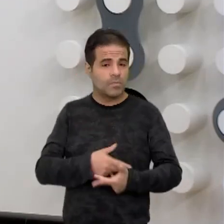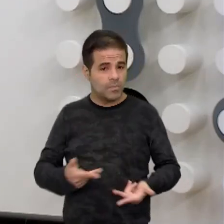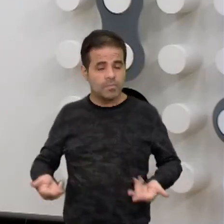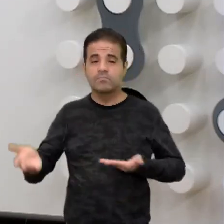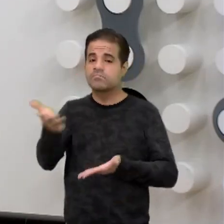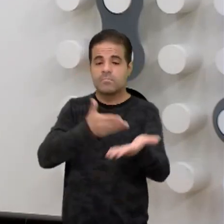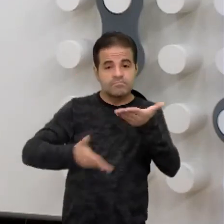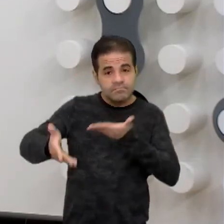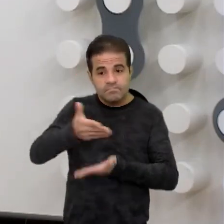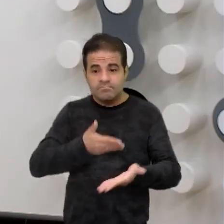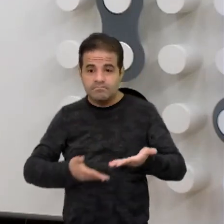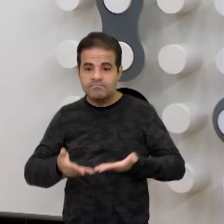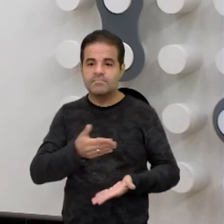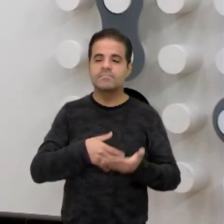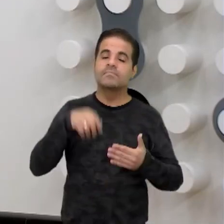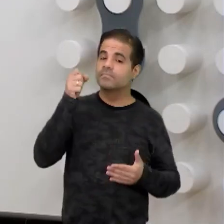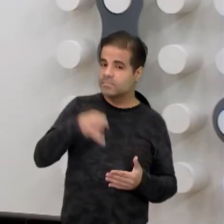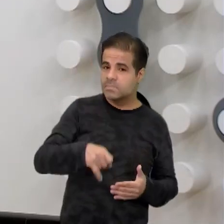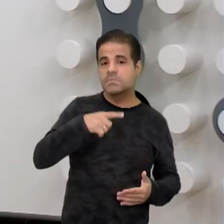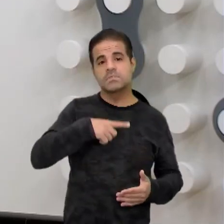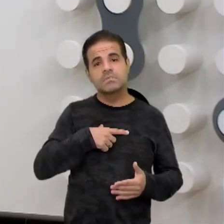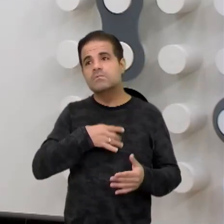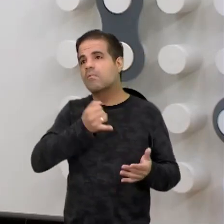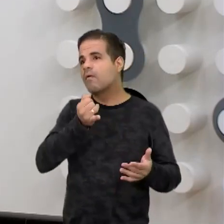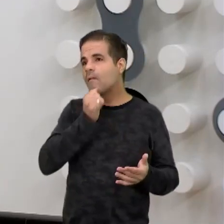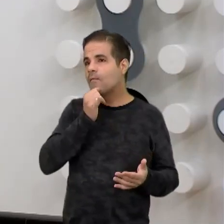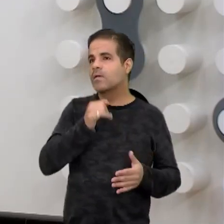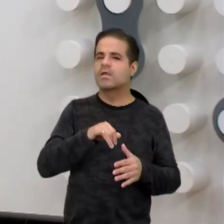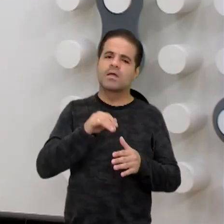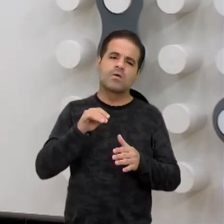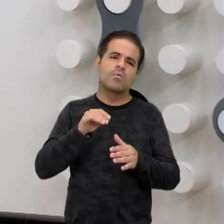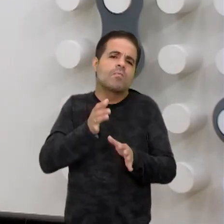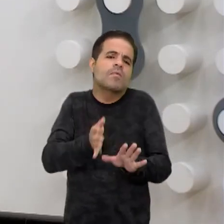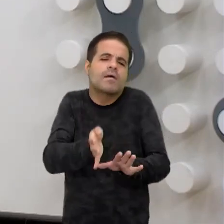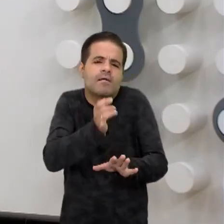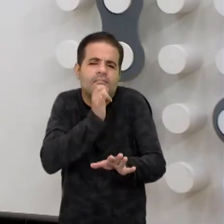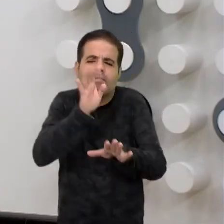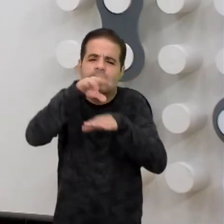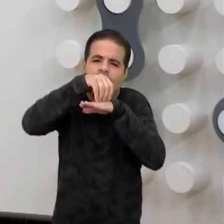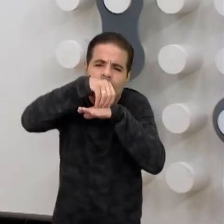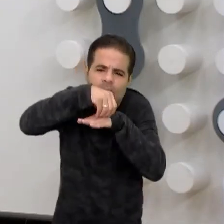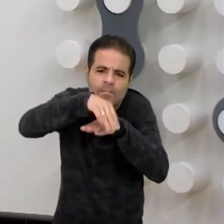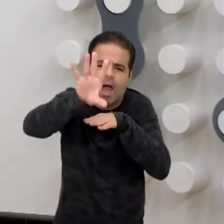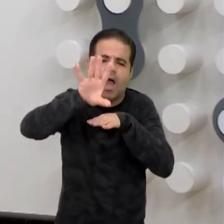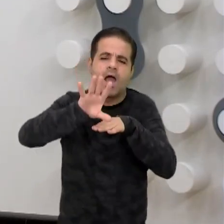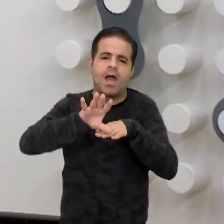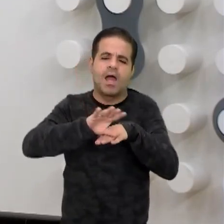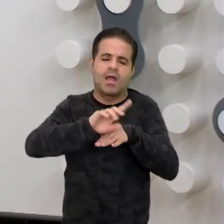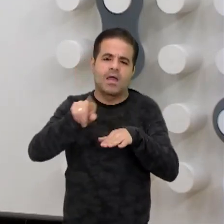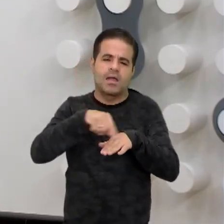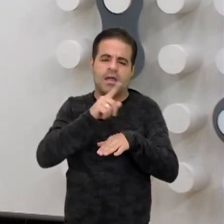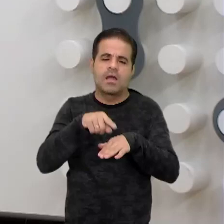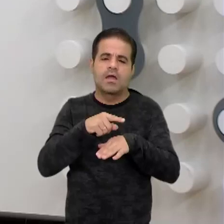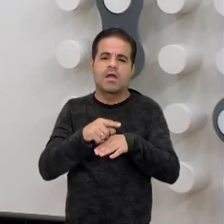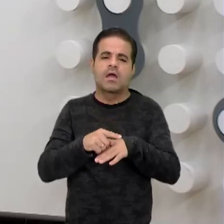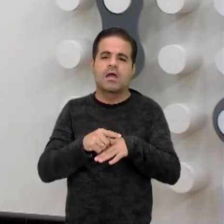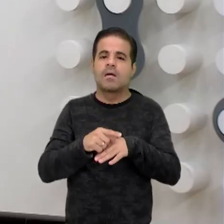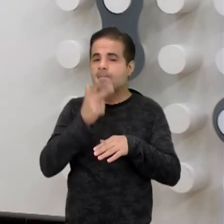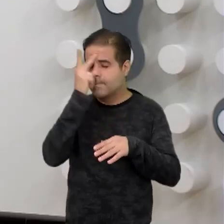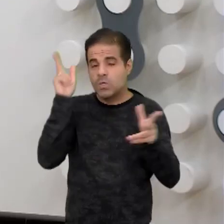as outras não. Eu vou dar um exemplo aqui bem corriqueiro, né? Quem